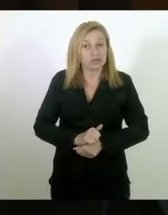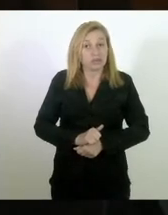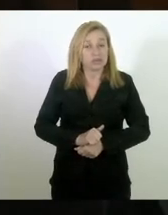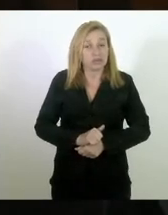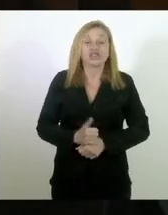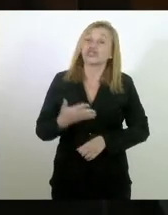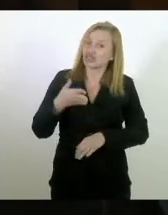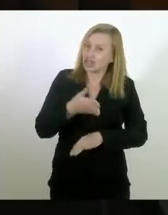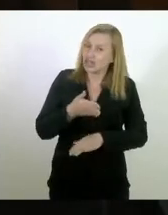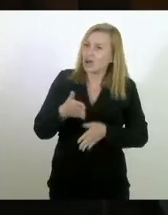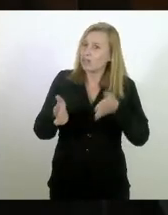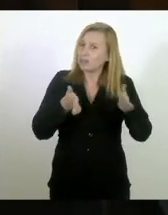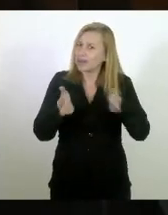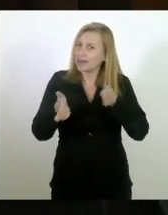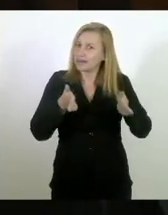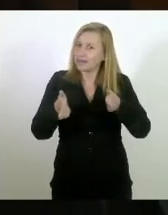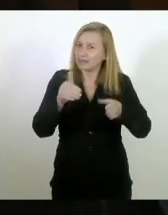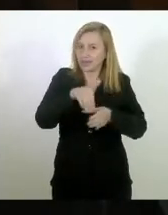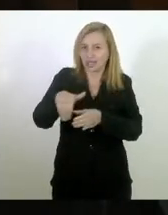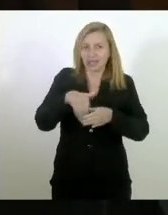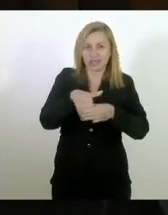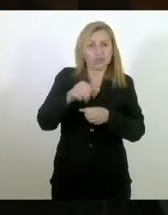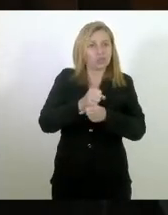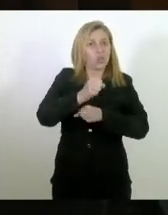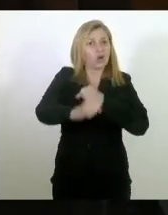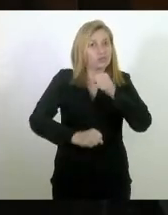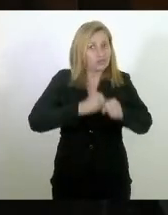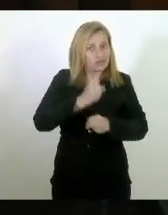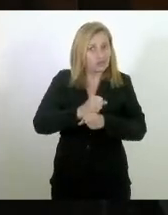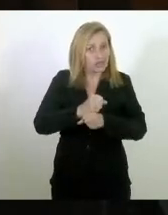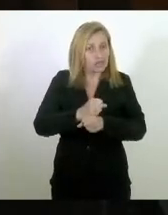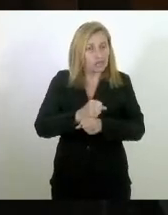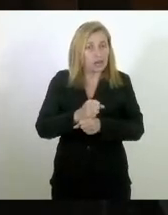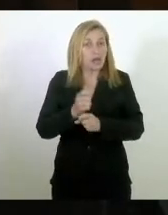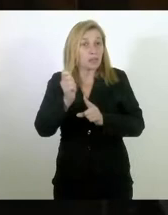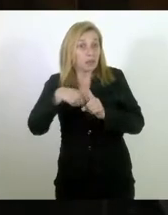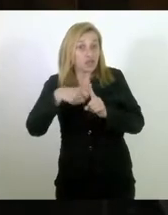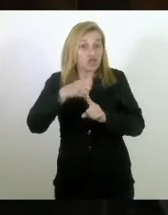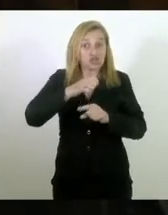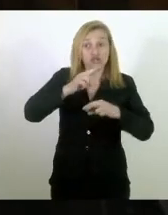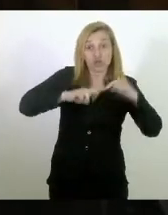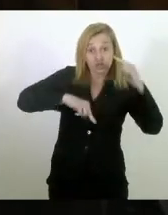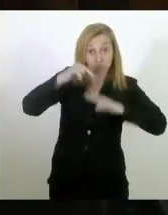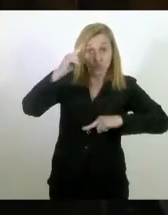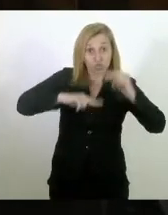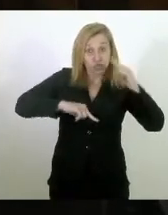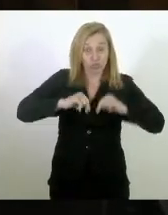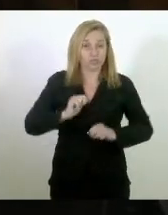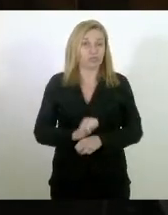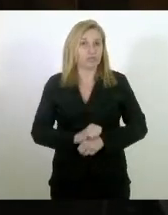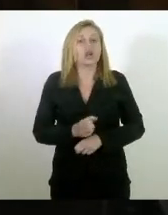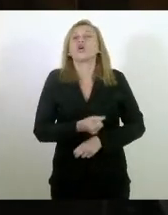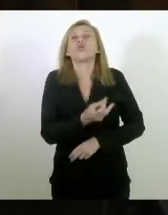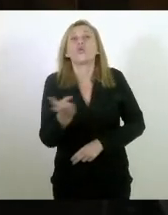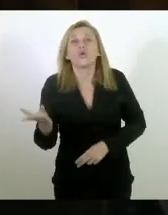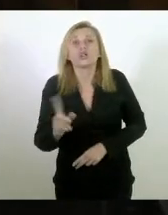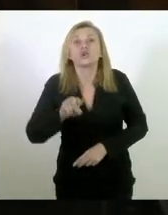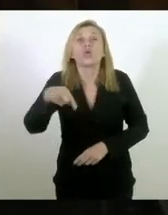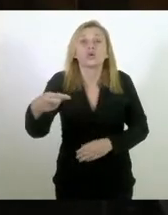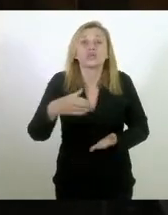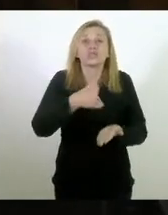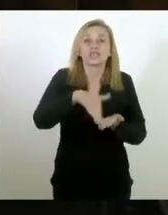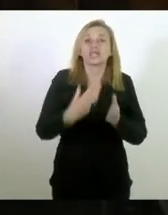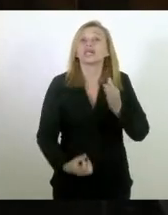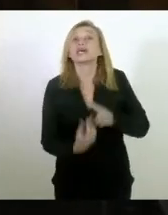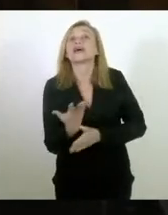chegar o período eleitoral no ano que vem mês de junho e quantas outras secretarias